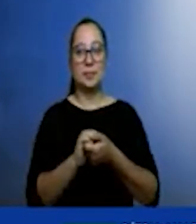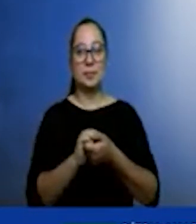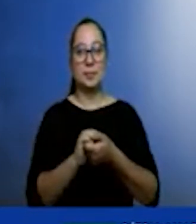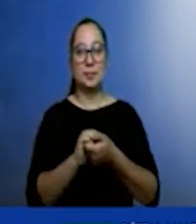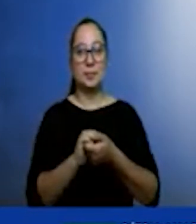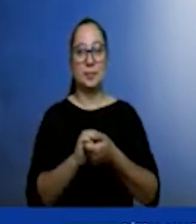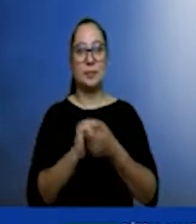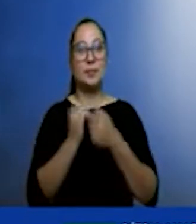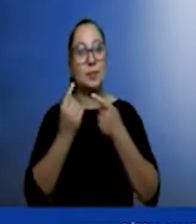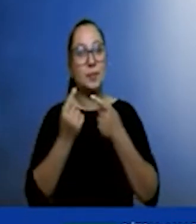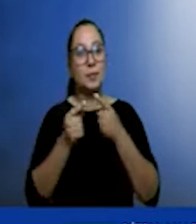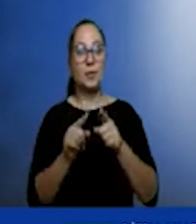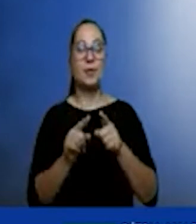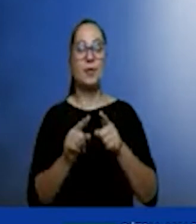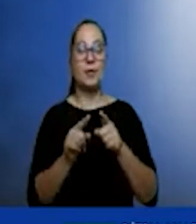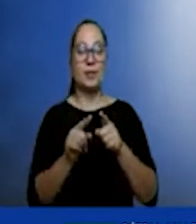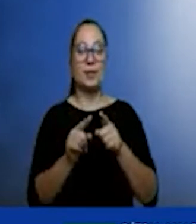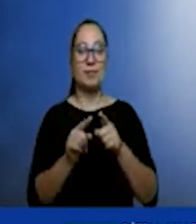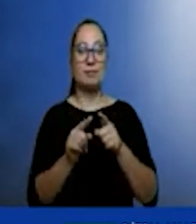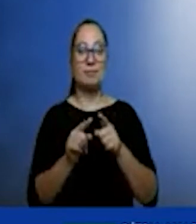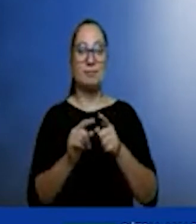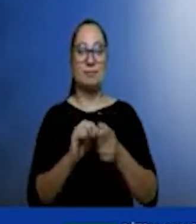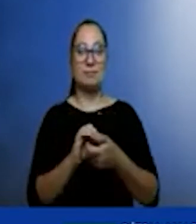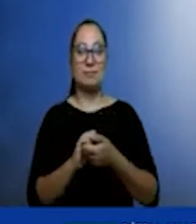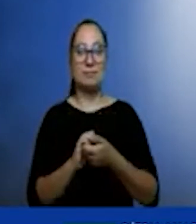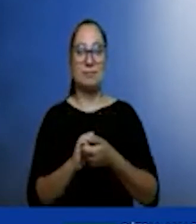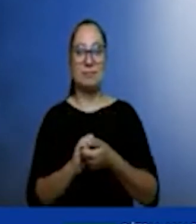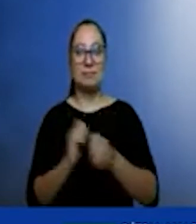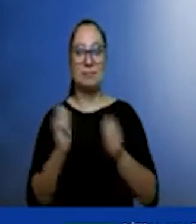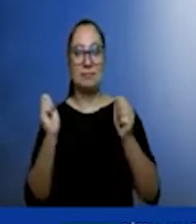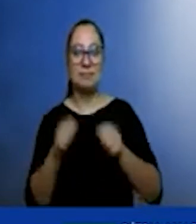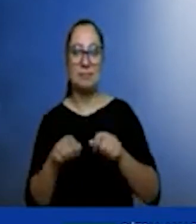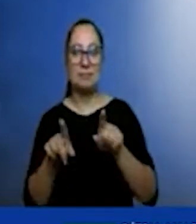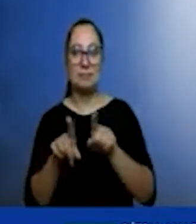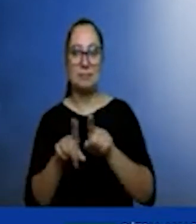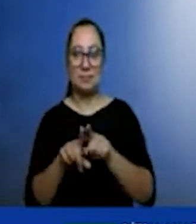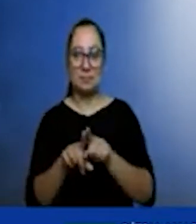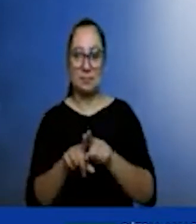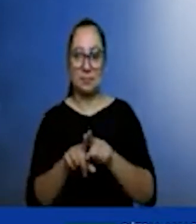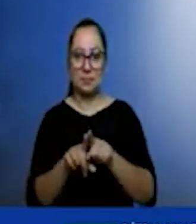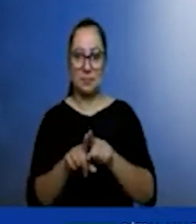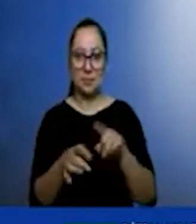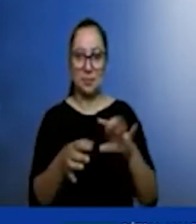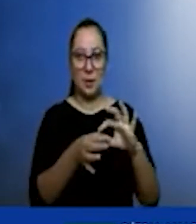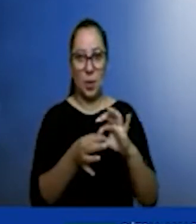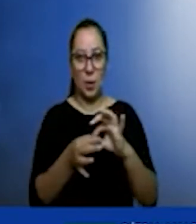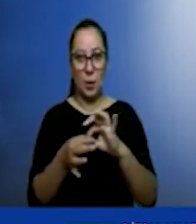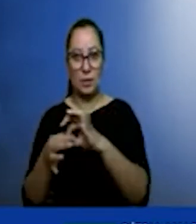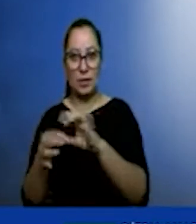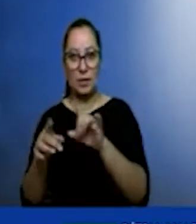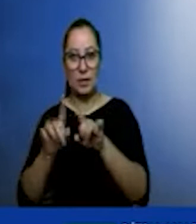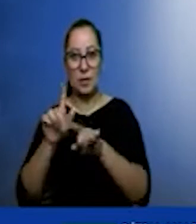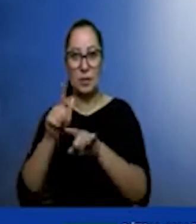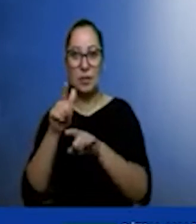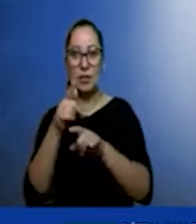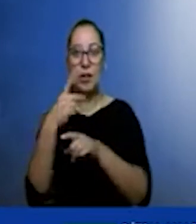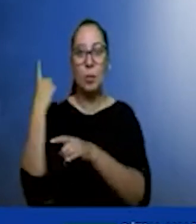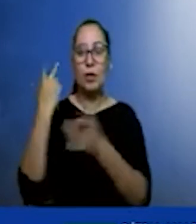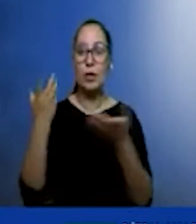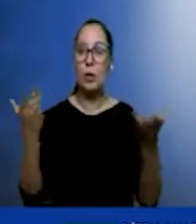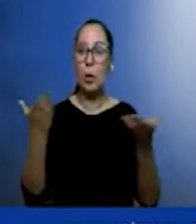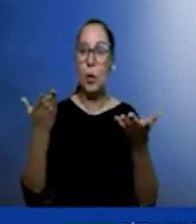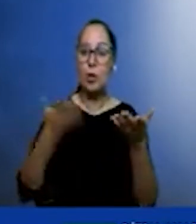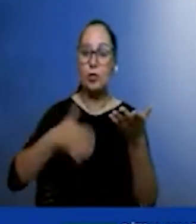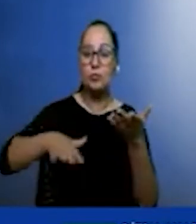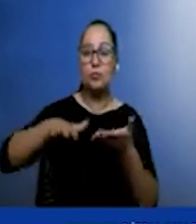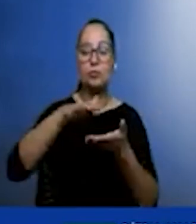provoca, no sentido de se considerar também o contexto e o cenário geopolítico que a gente vive hoje em dia. Eu acho